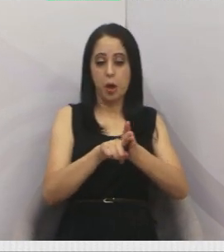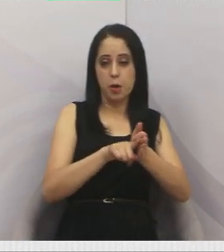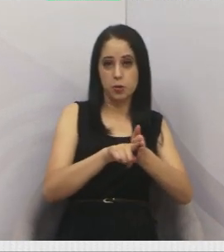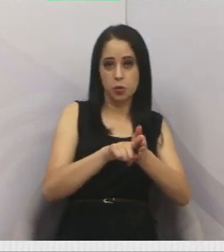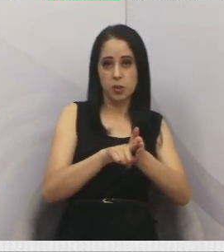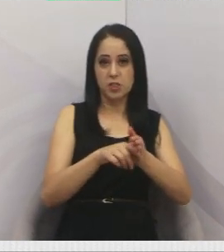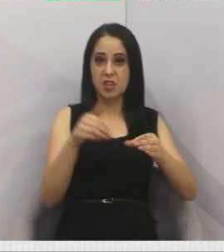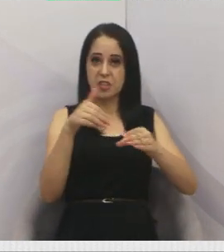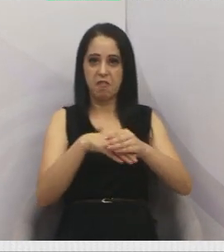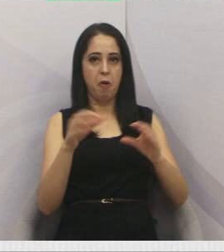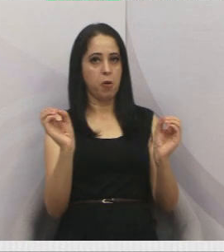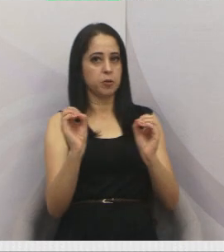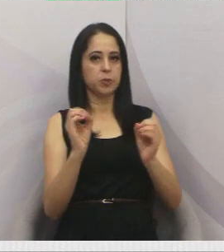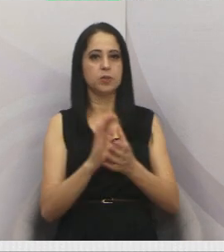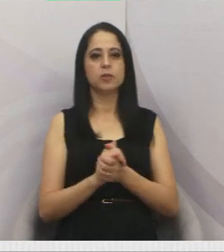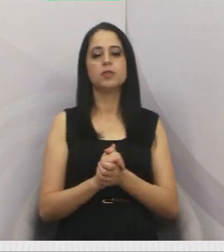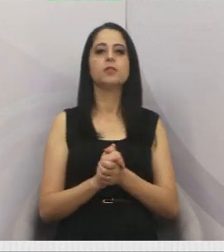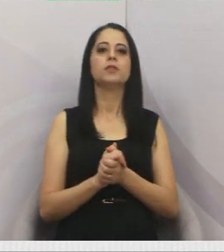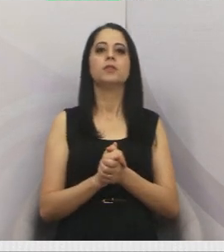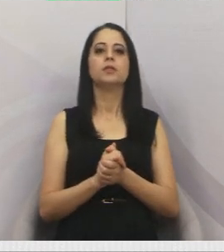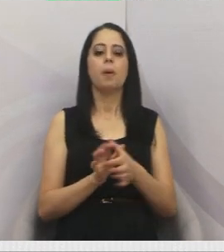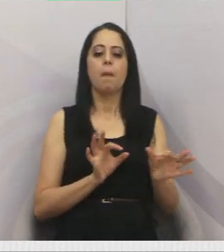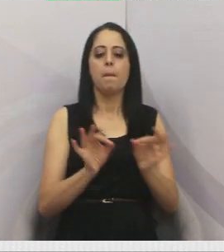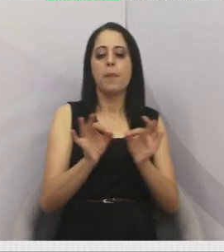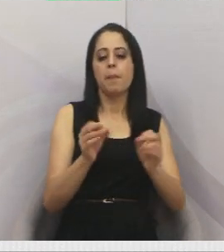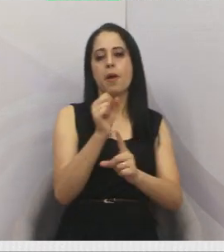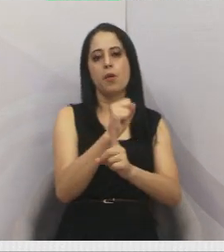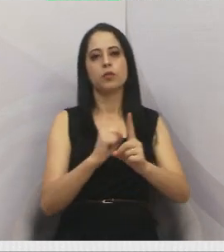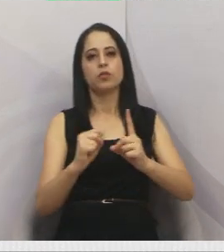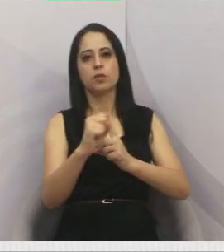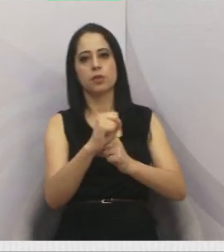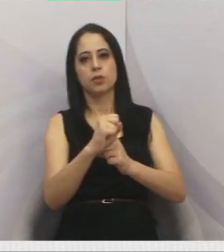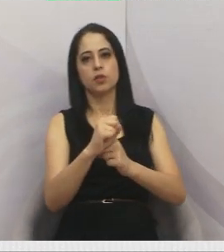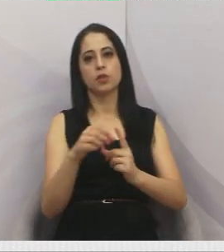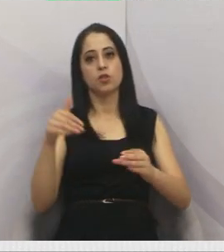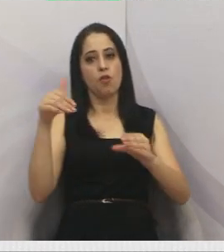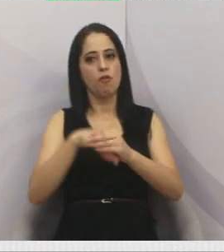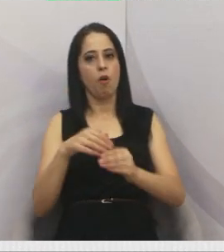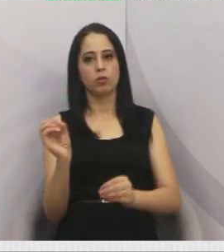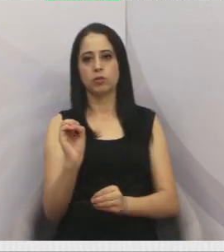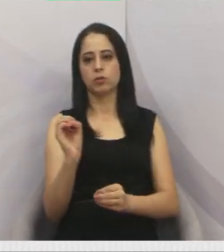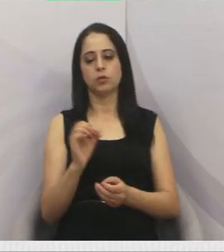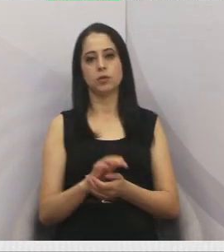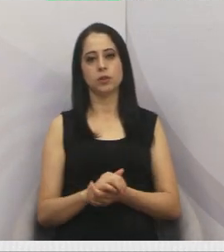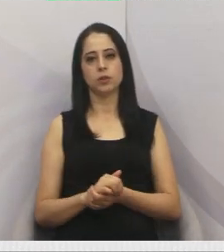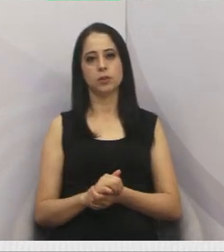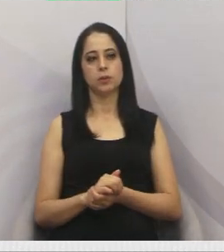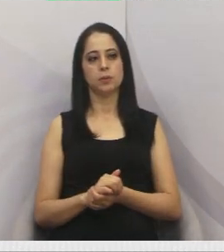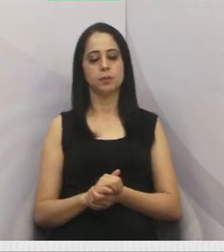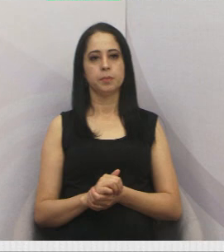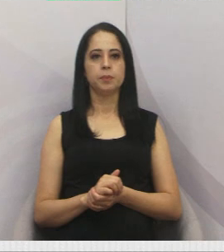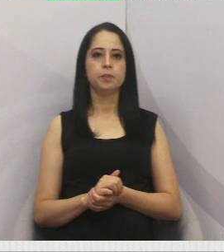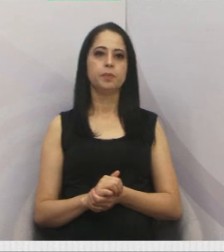Pesquisa, voto em branco. Segmento Organização da Sociedade Civil, voto em branco. Próximo